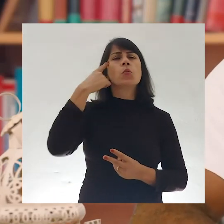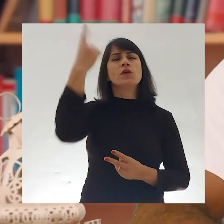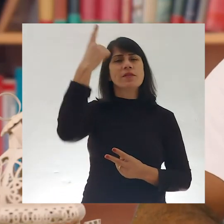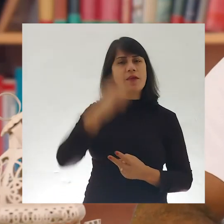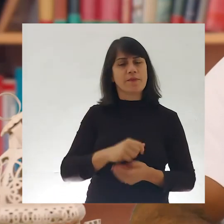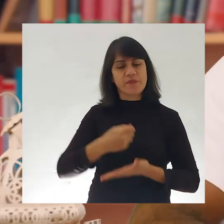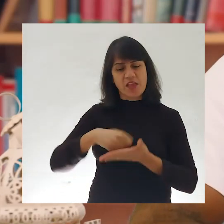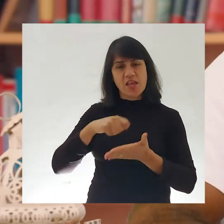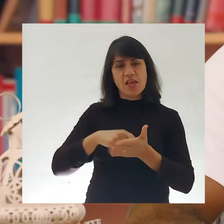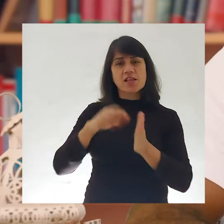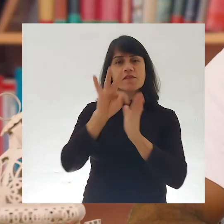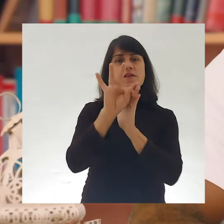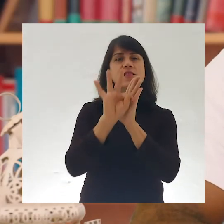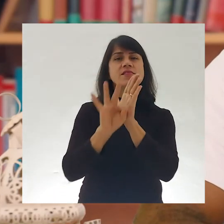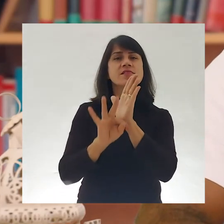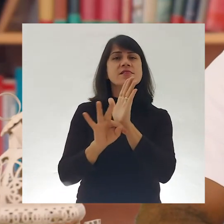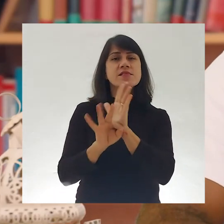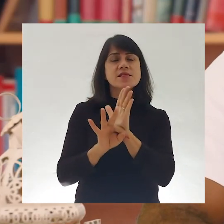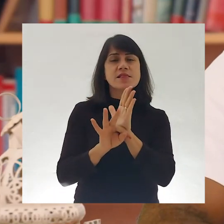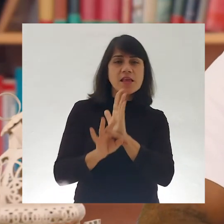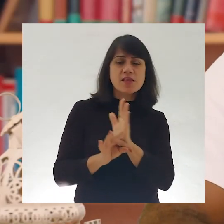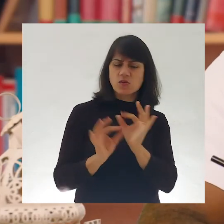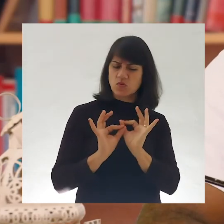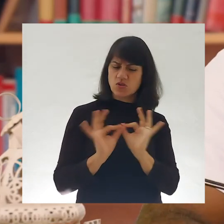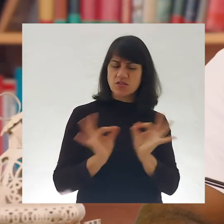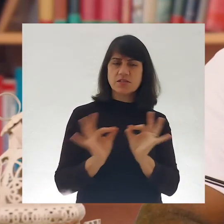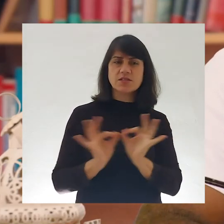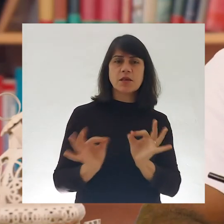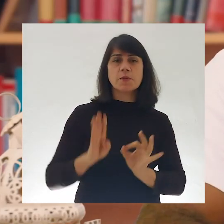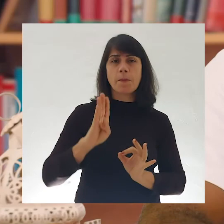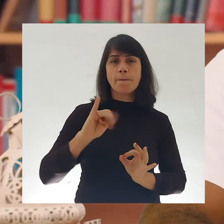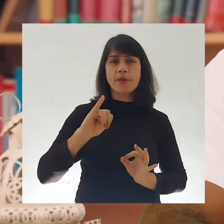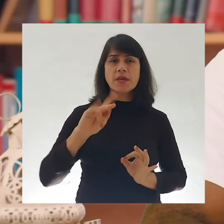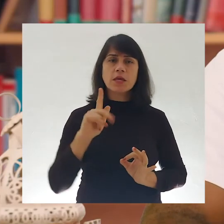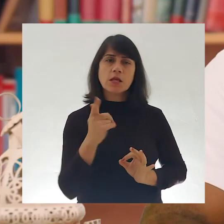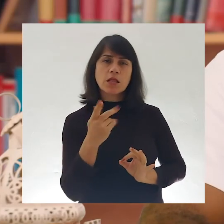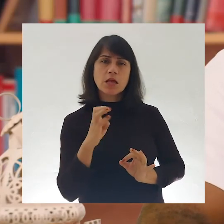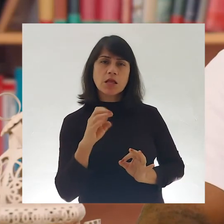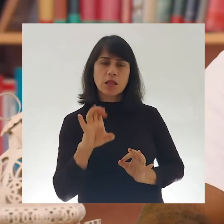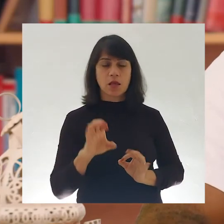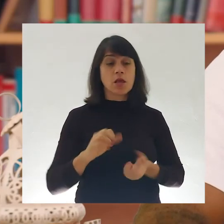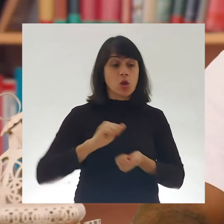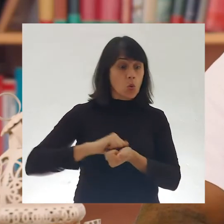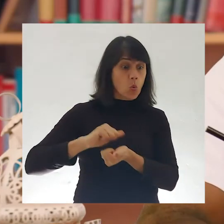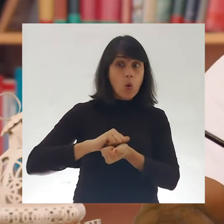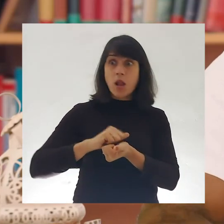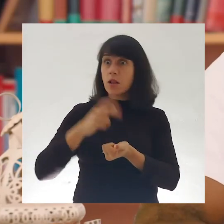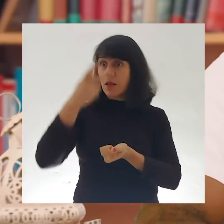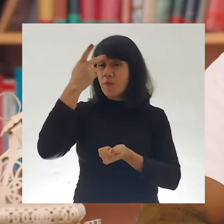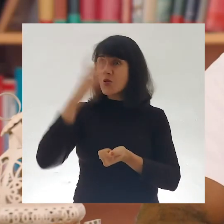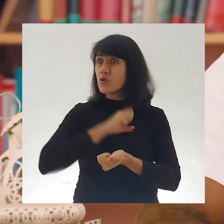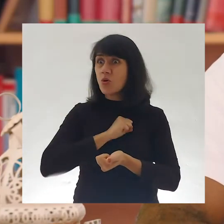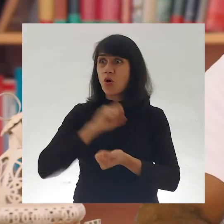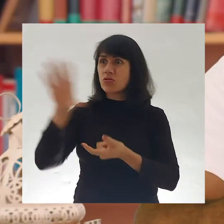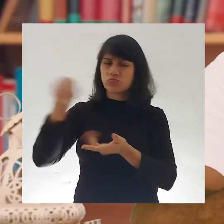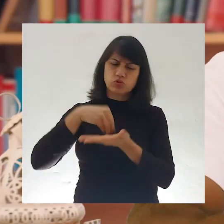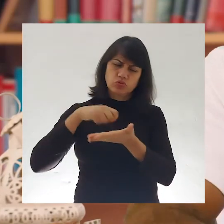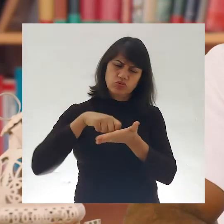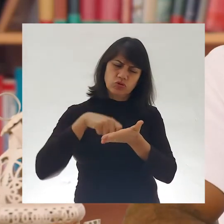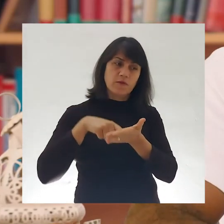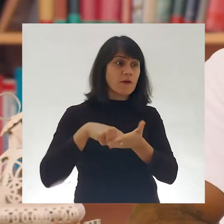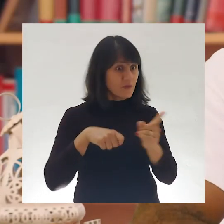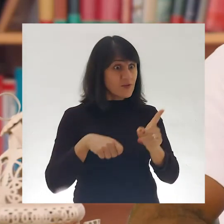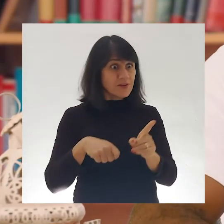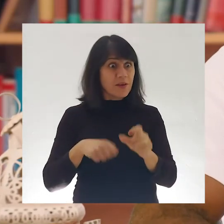bilhetes para as pessoas que eu gosto. Colocar nele todas as qualidades dessas pessoas e o quanto ela é importante para mim.